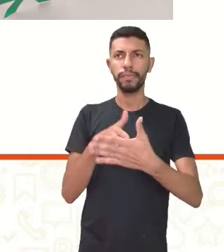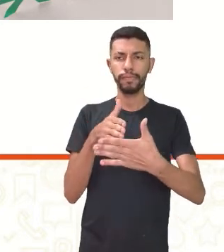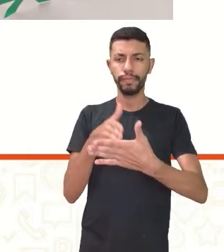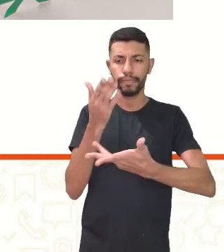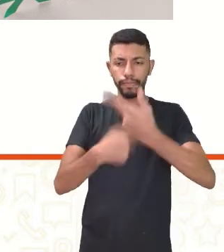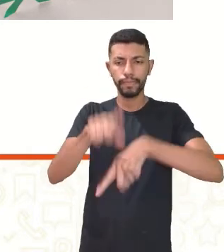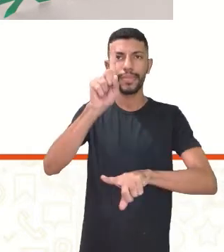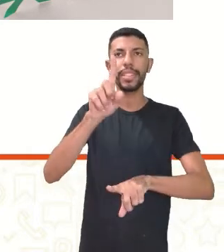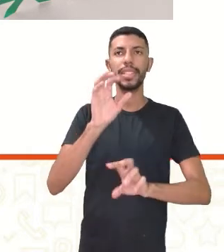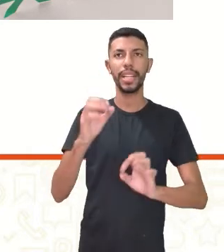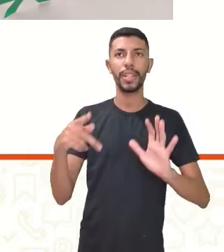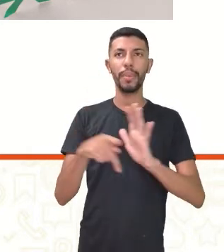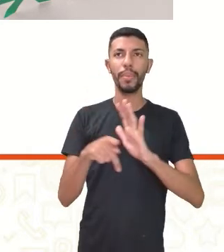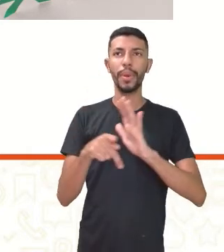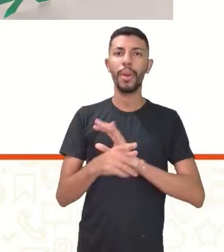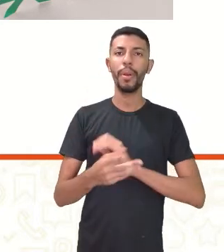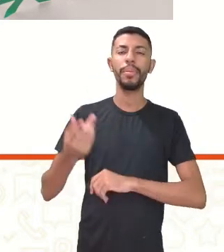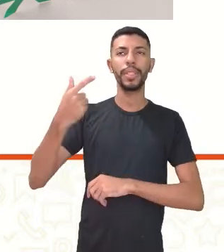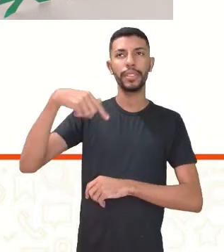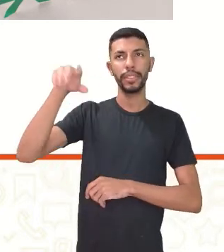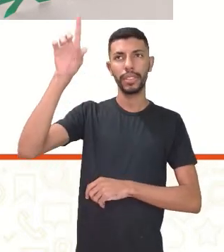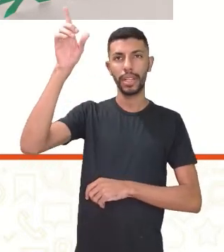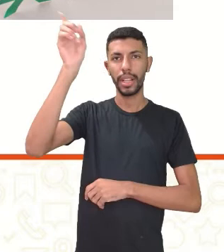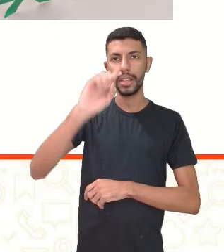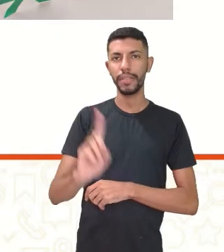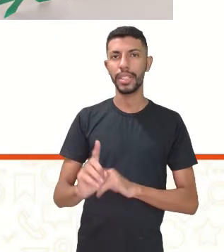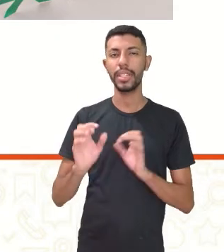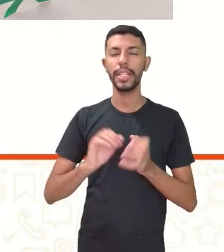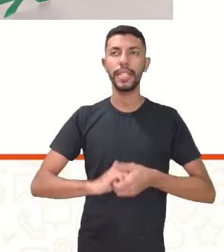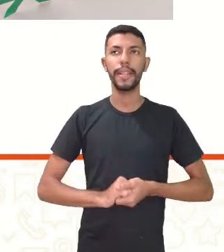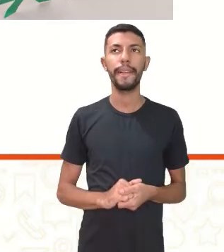impostas pela deficiência. Porque o